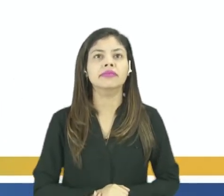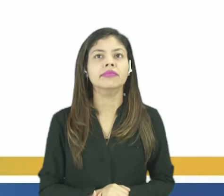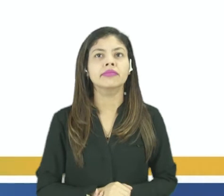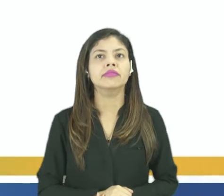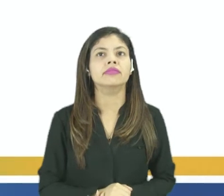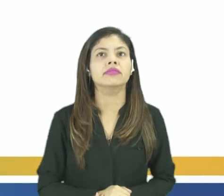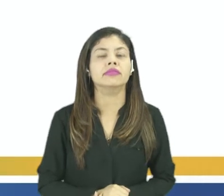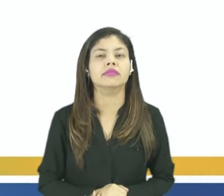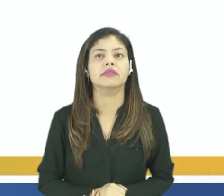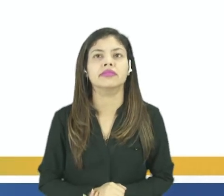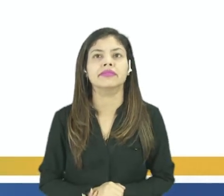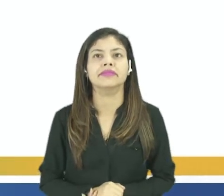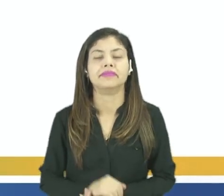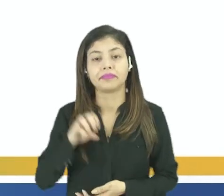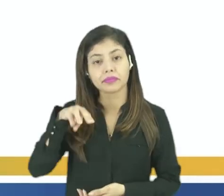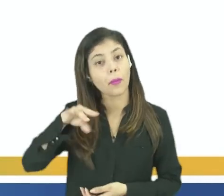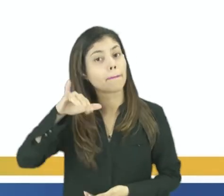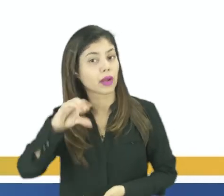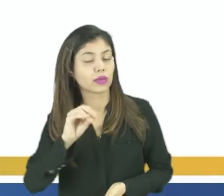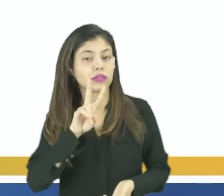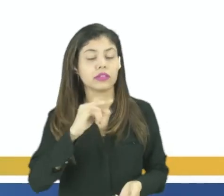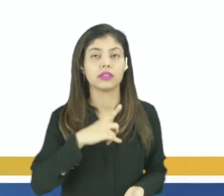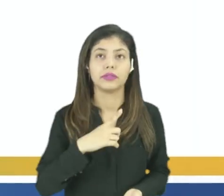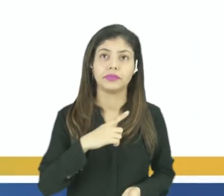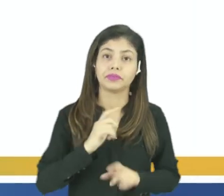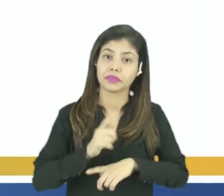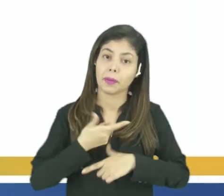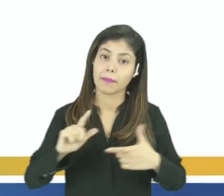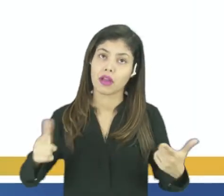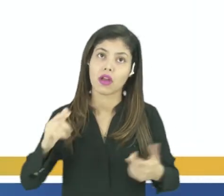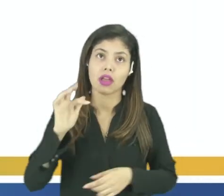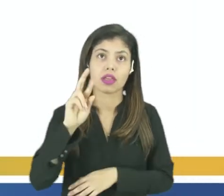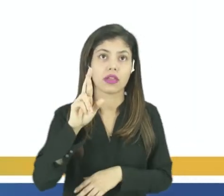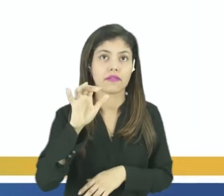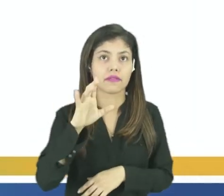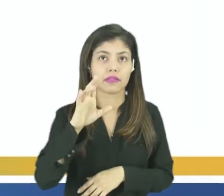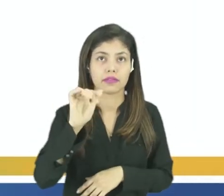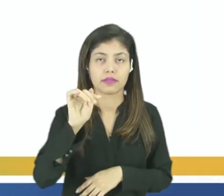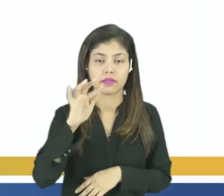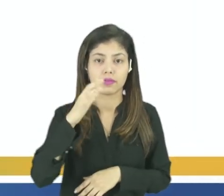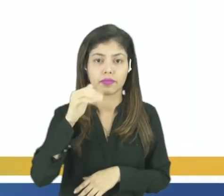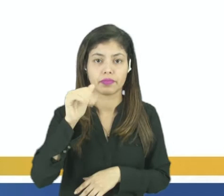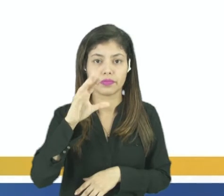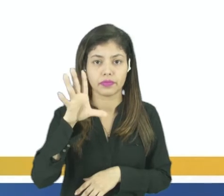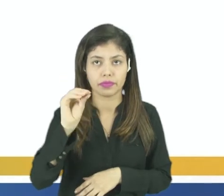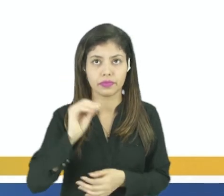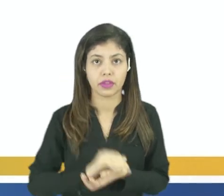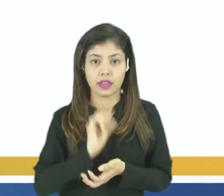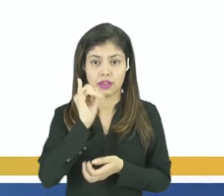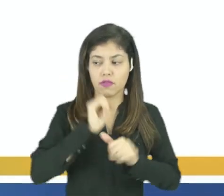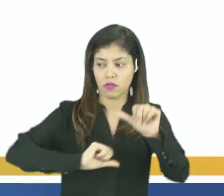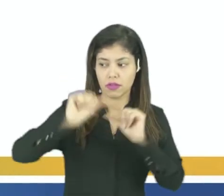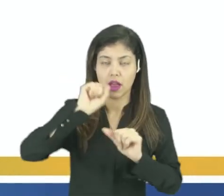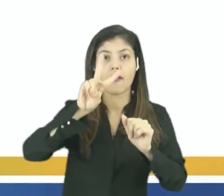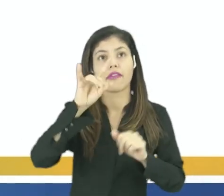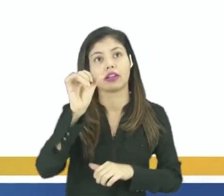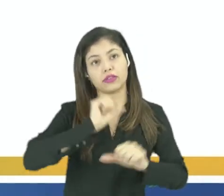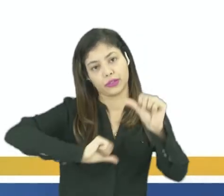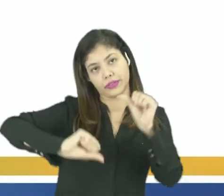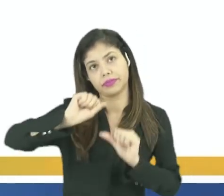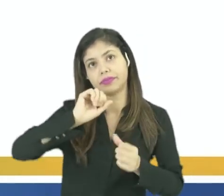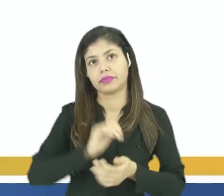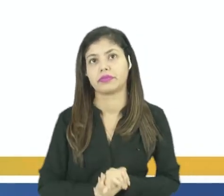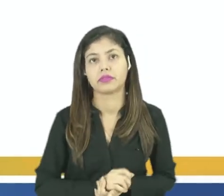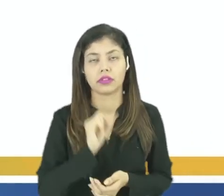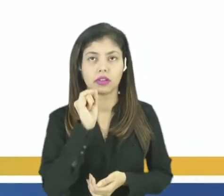de índice de refração, o valor da velocidade vai aumentar e então ele se afastará da reta normal. Vai ser o contrário, tá, pessoal?